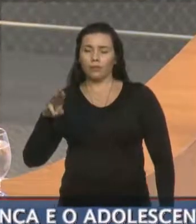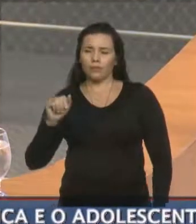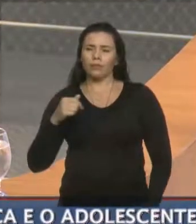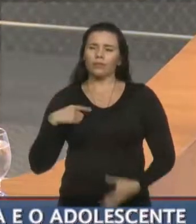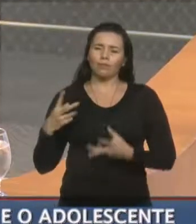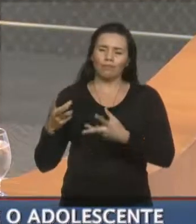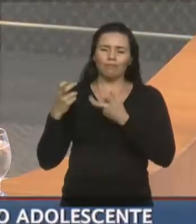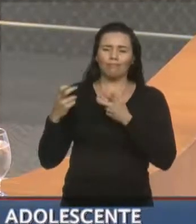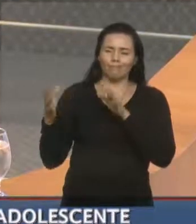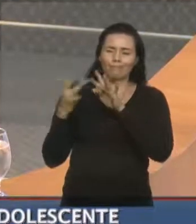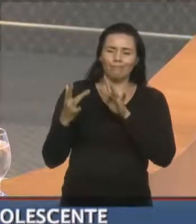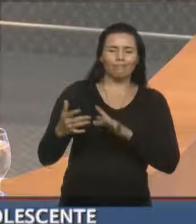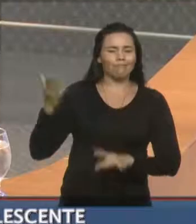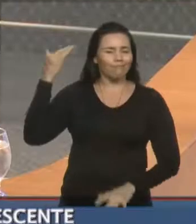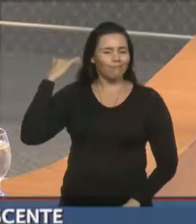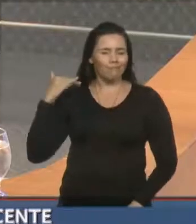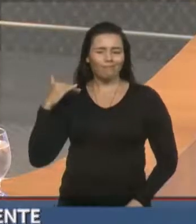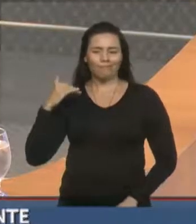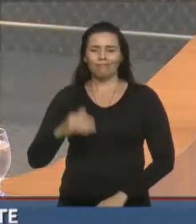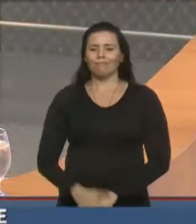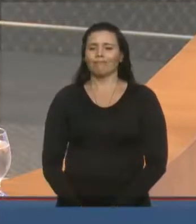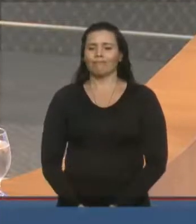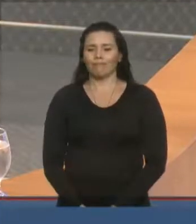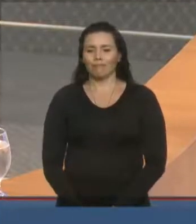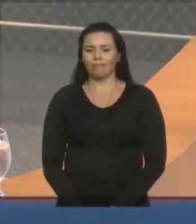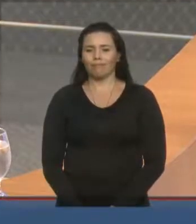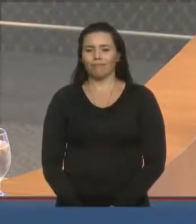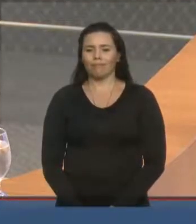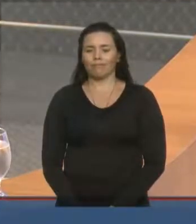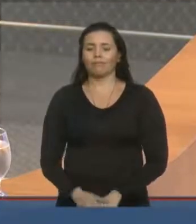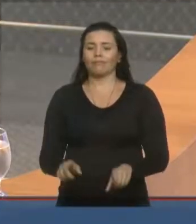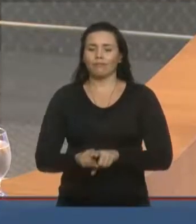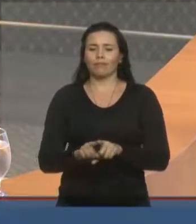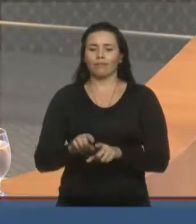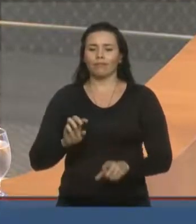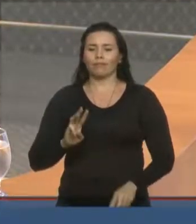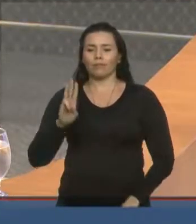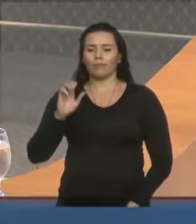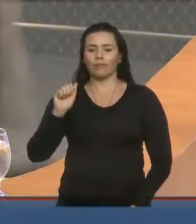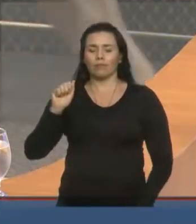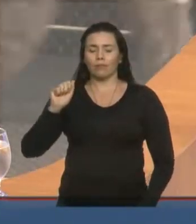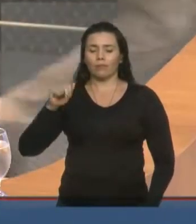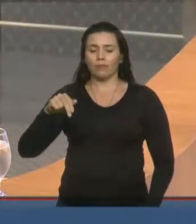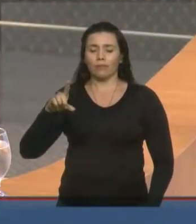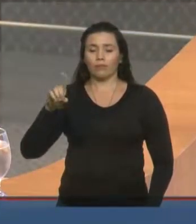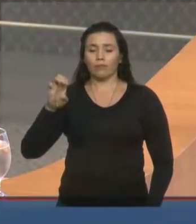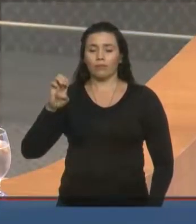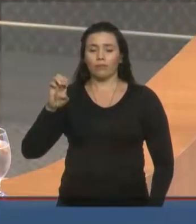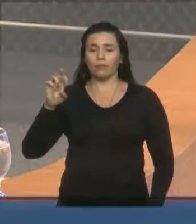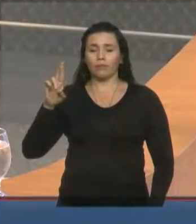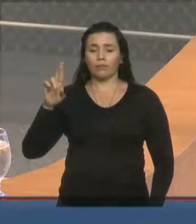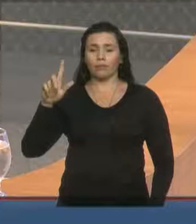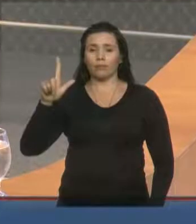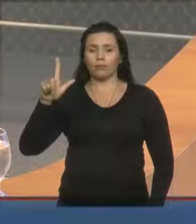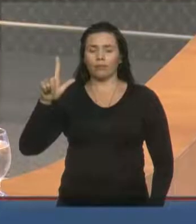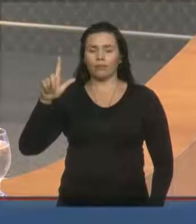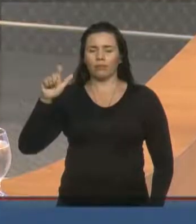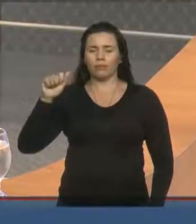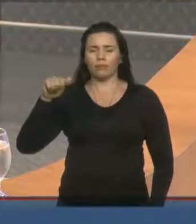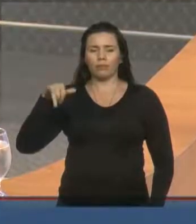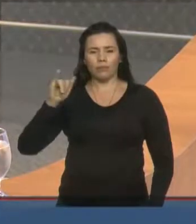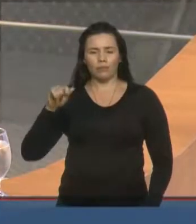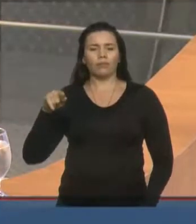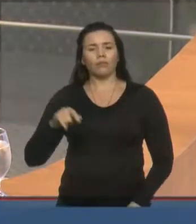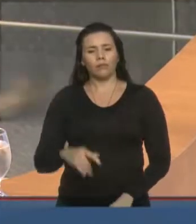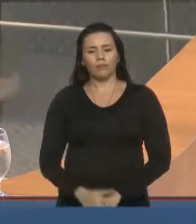nessa sessão solene. Vanderlei, que é diretor do Centro de Perícias Técnicas para Criança e Adolescente. O senhor